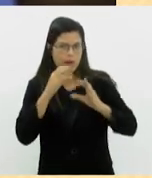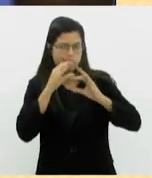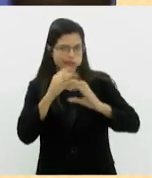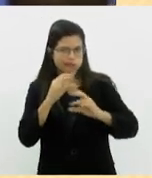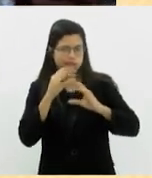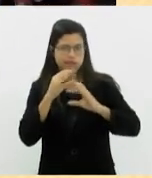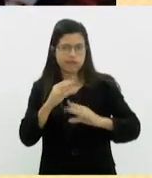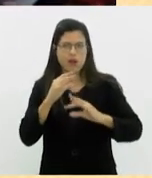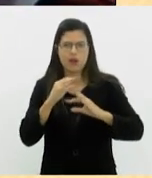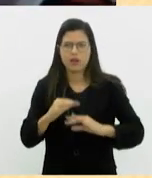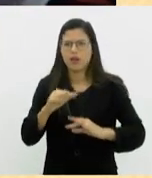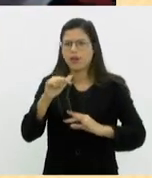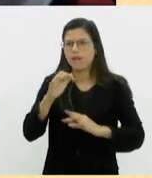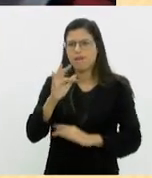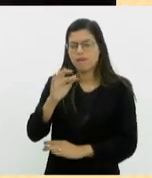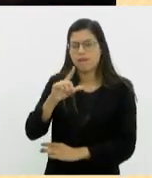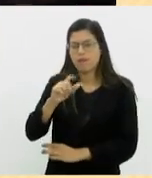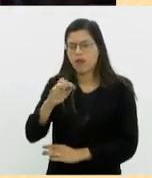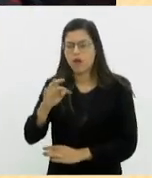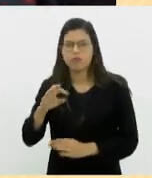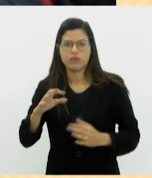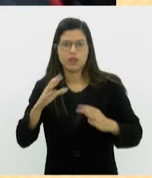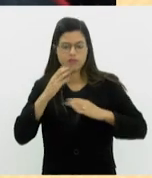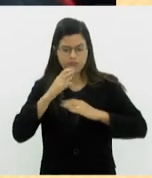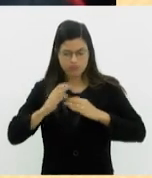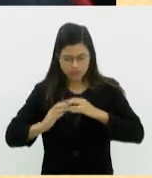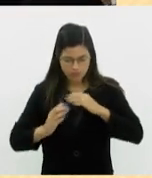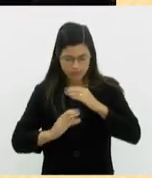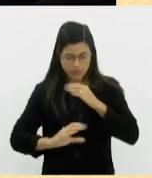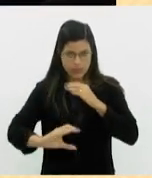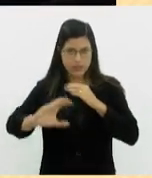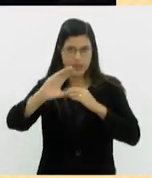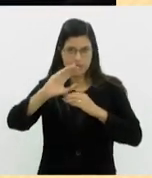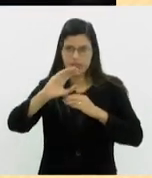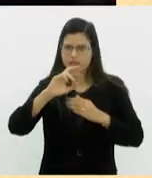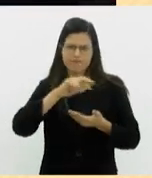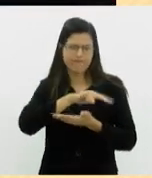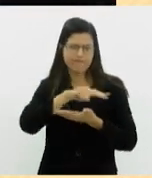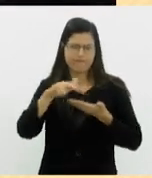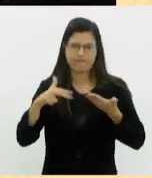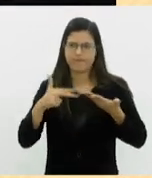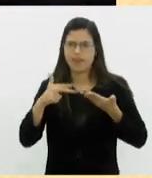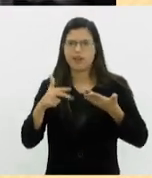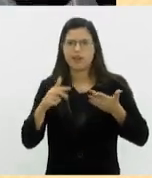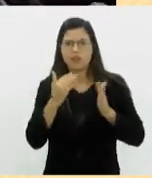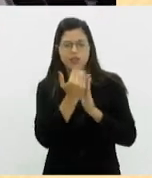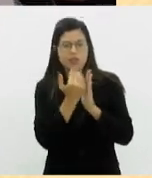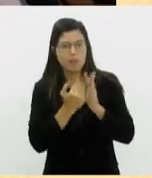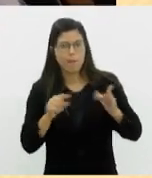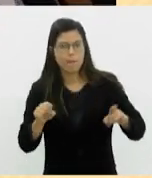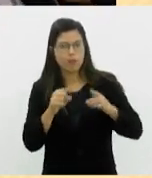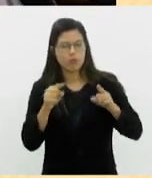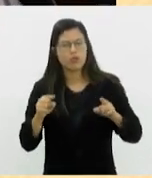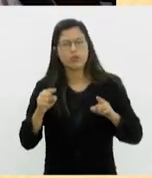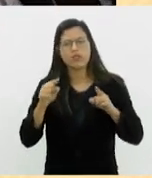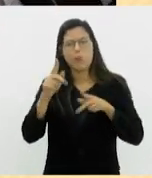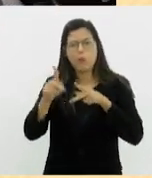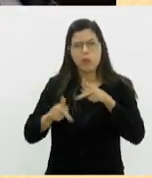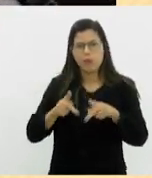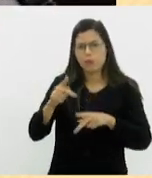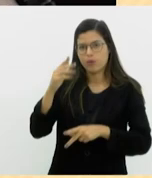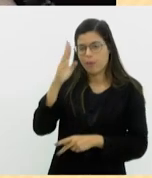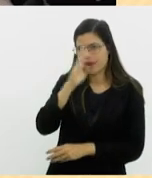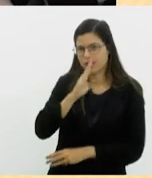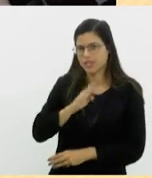clarineta, flauta transversa, saxofone e muito mais. No repertório, a orquestra apresenta música popular brasileira.